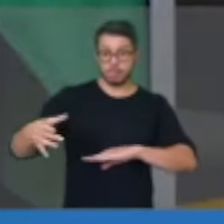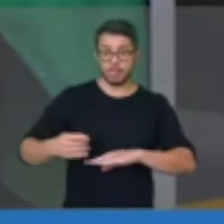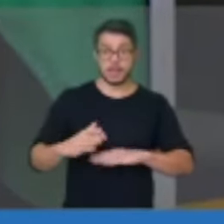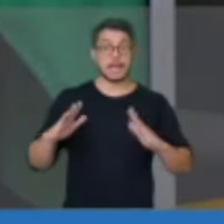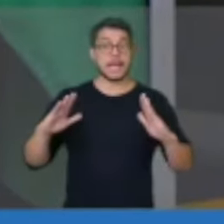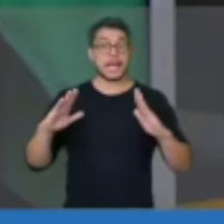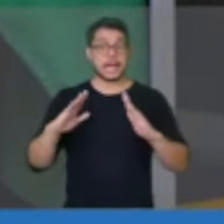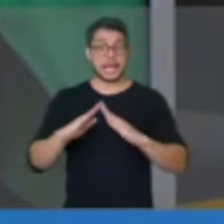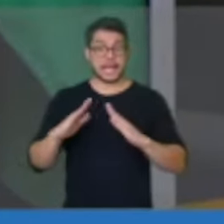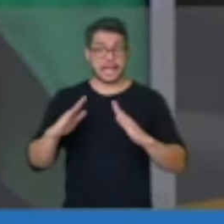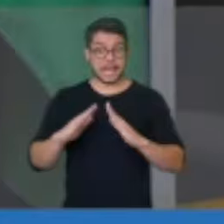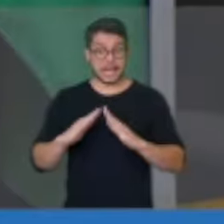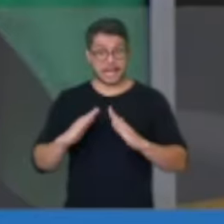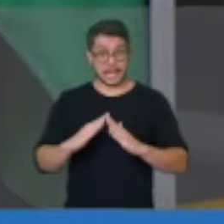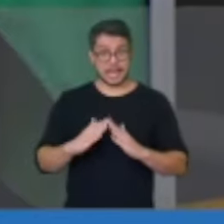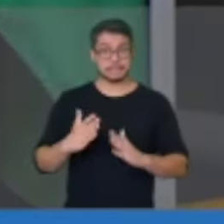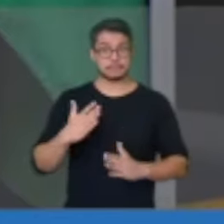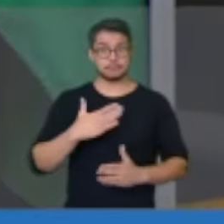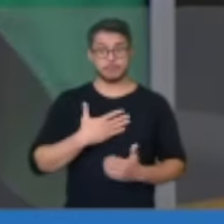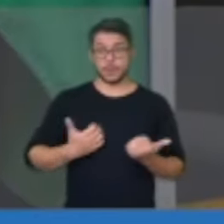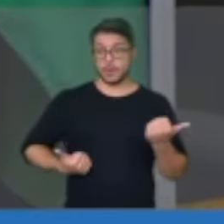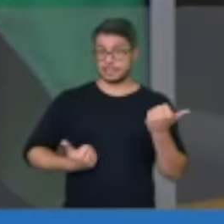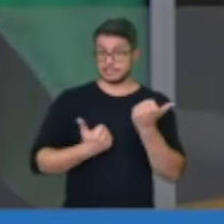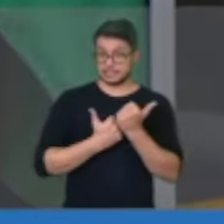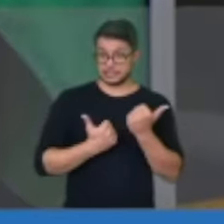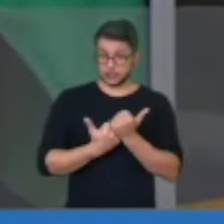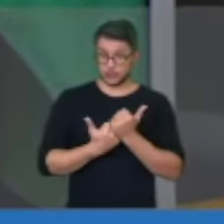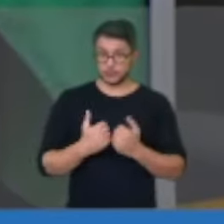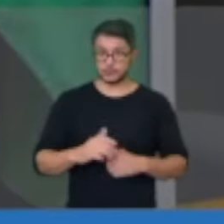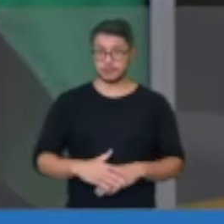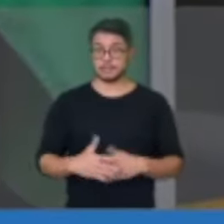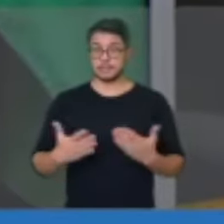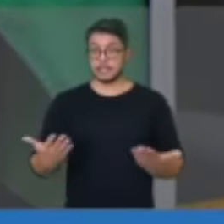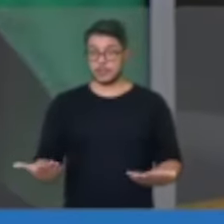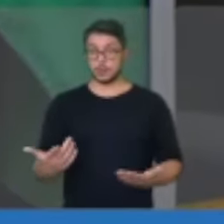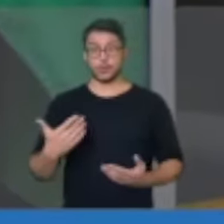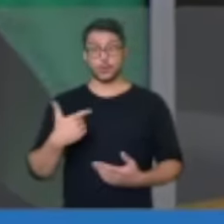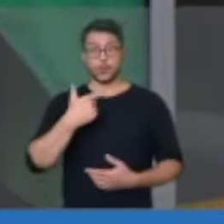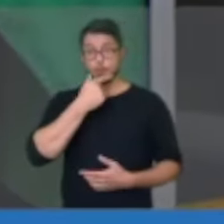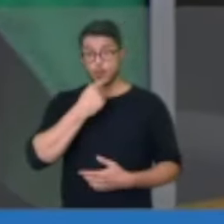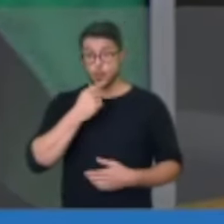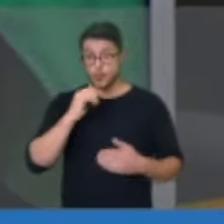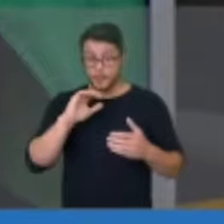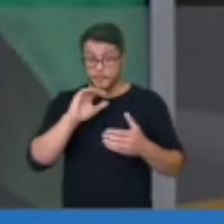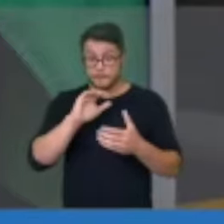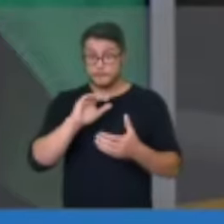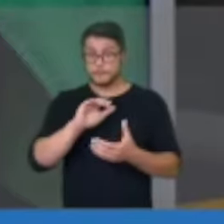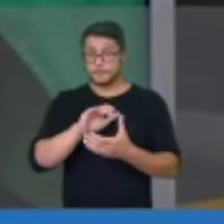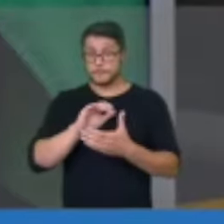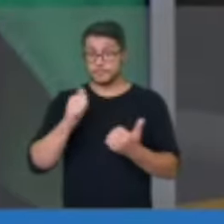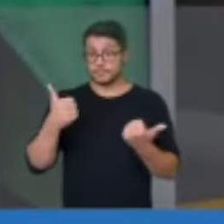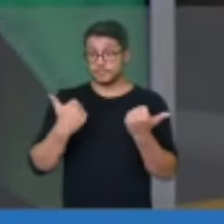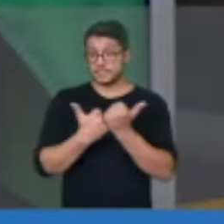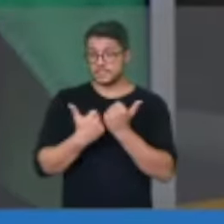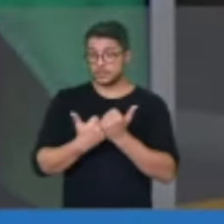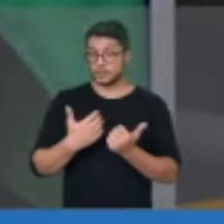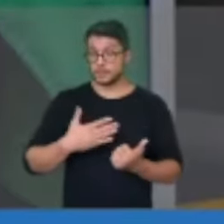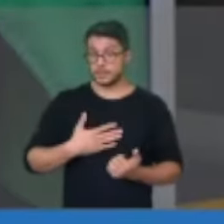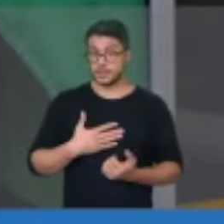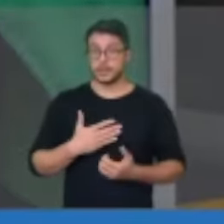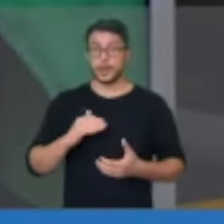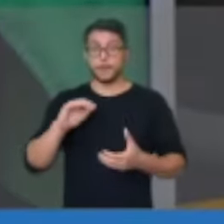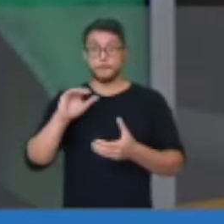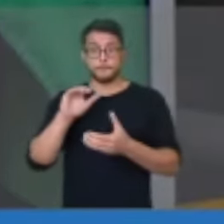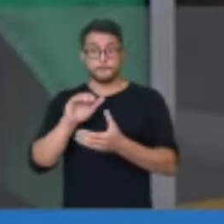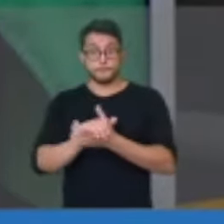que mora com a mãe dele, porque ela é uma senhora de idade doente, e ele mora com ela para cuidar dela. A Polícia Federal foi lá e pegou toda a economia